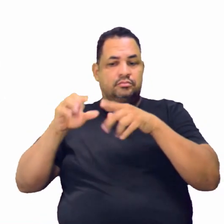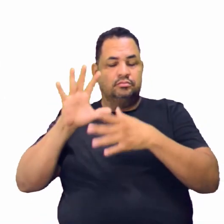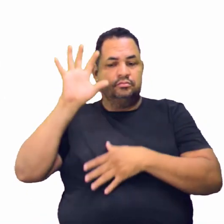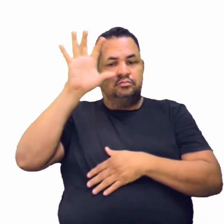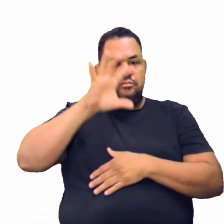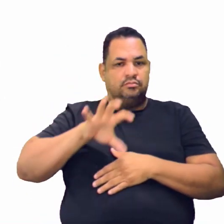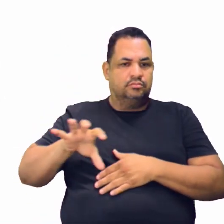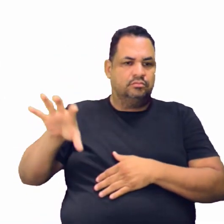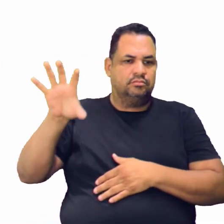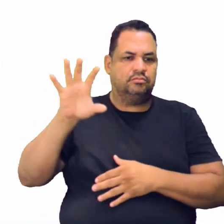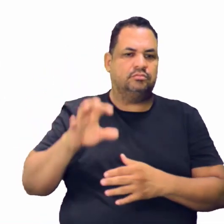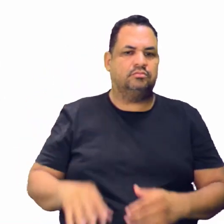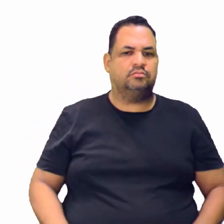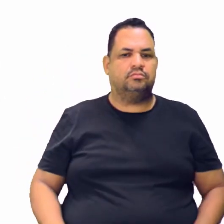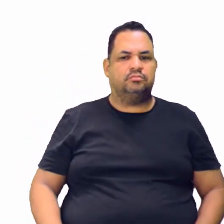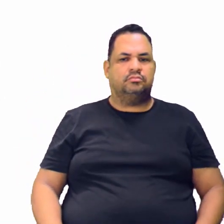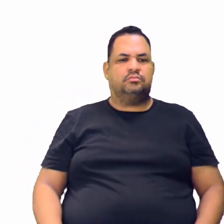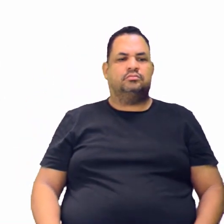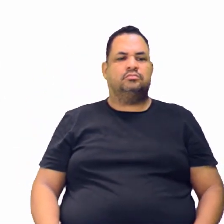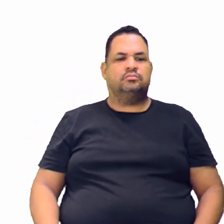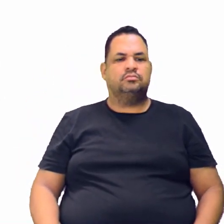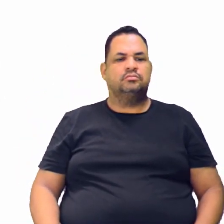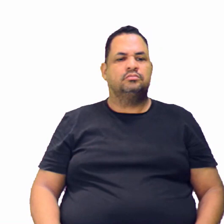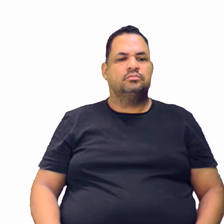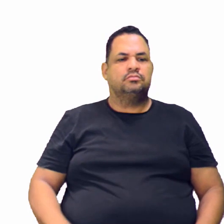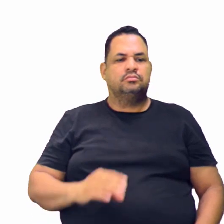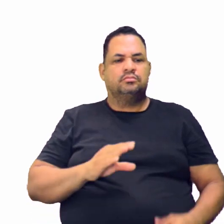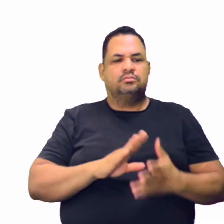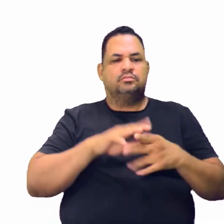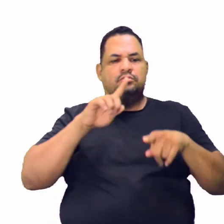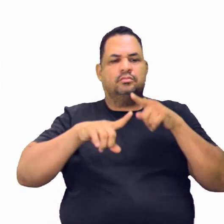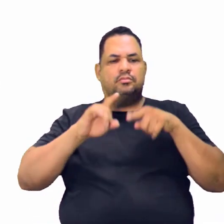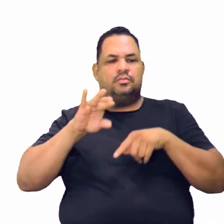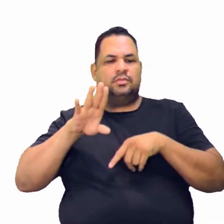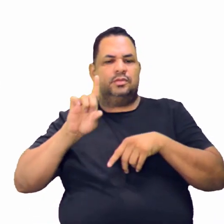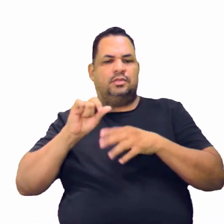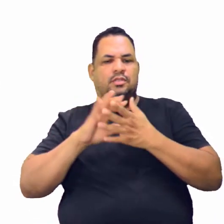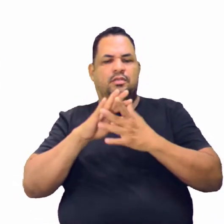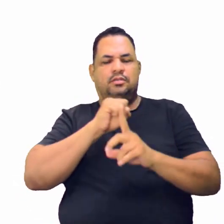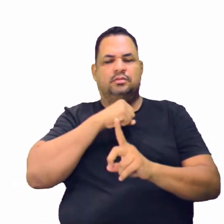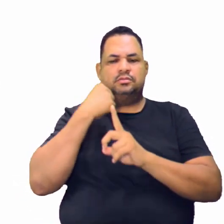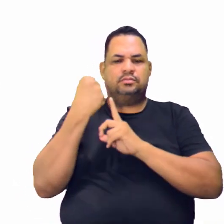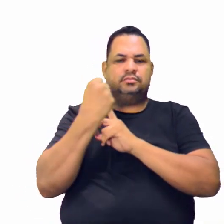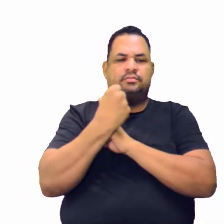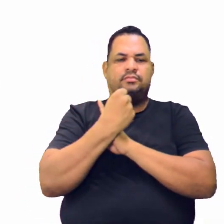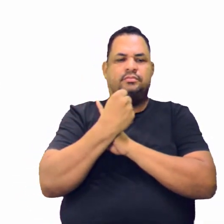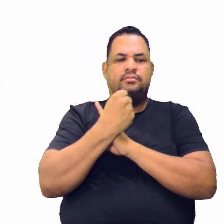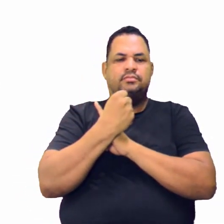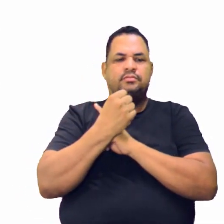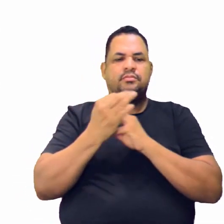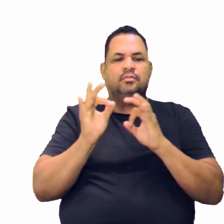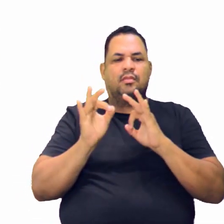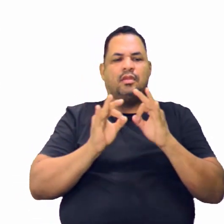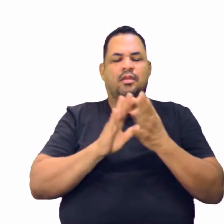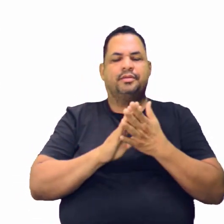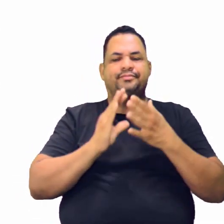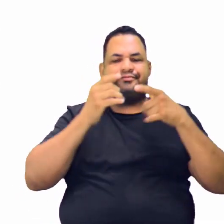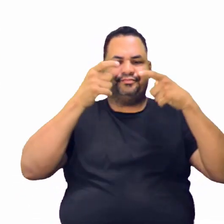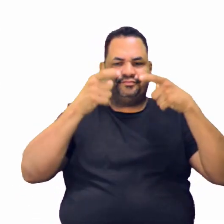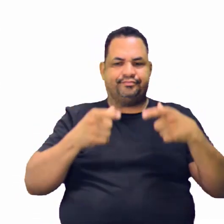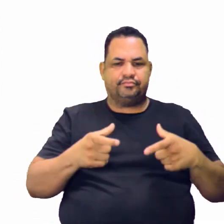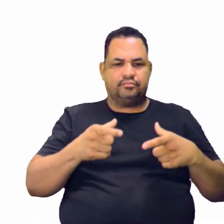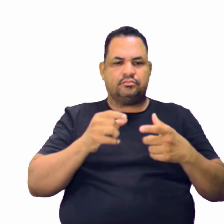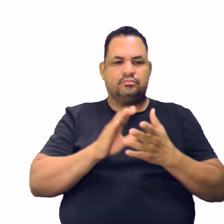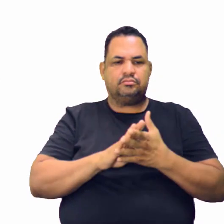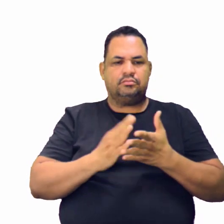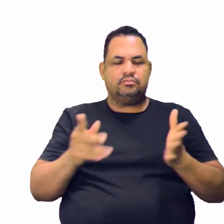regional. Variações diastráticas é a variação social, amadinho. Olha só, pertencente a